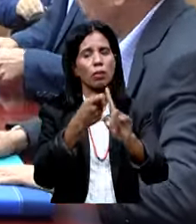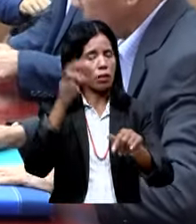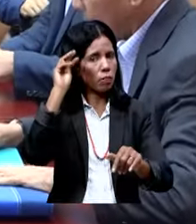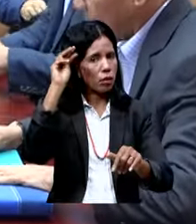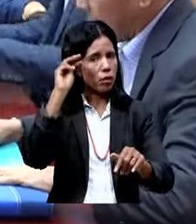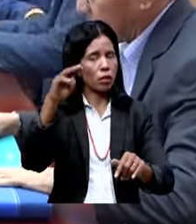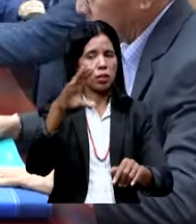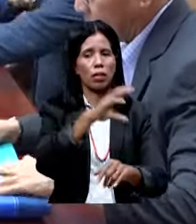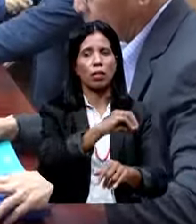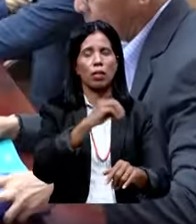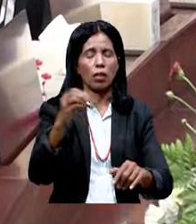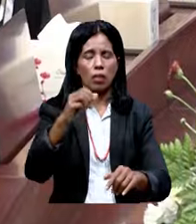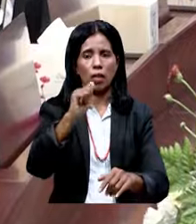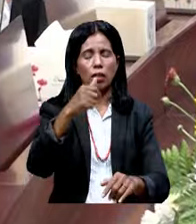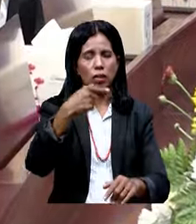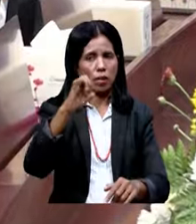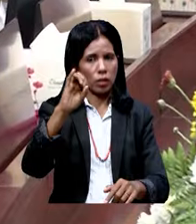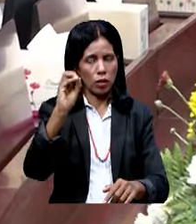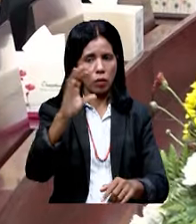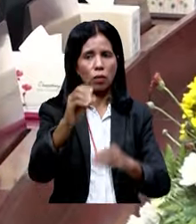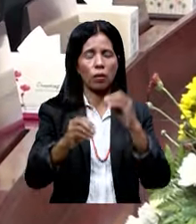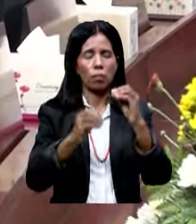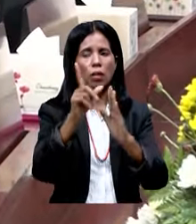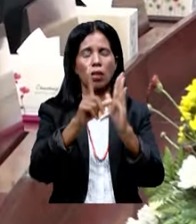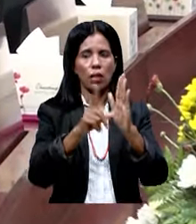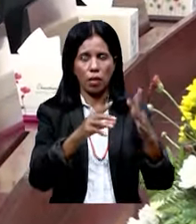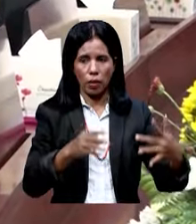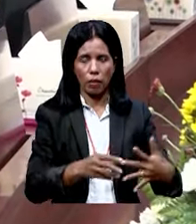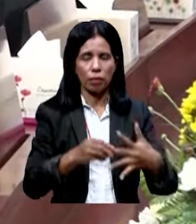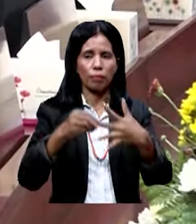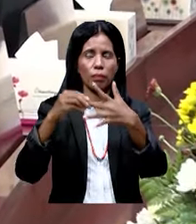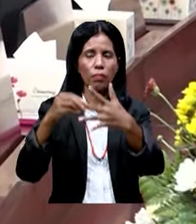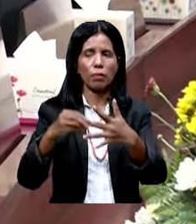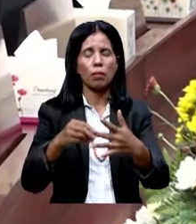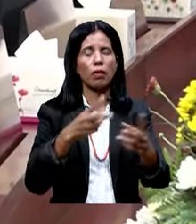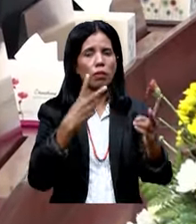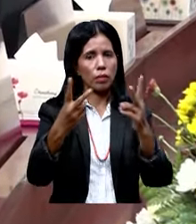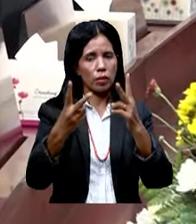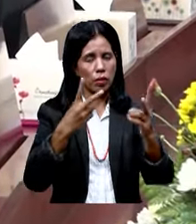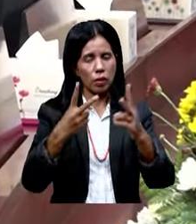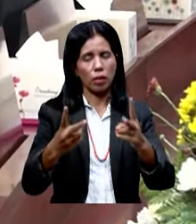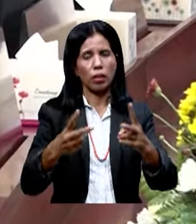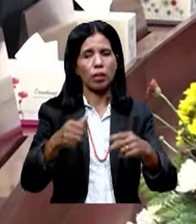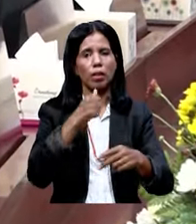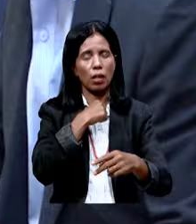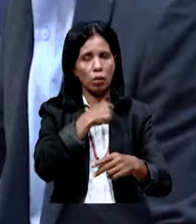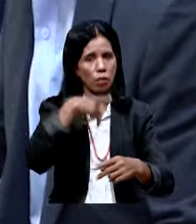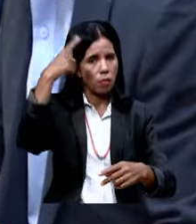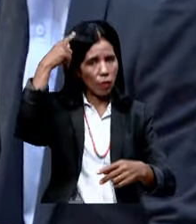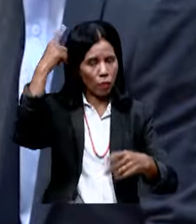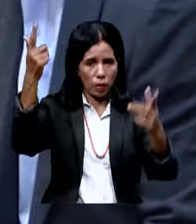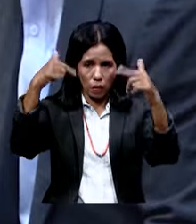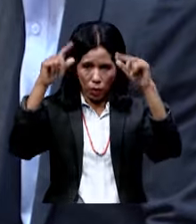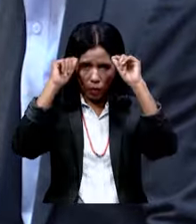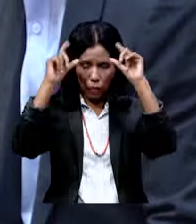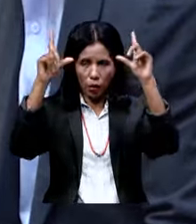Conselho Ministros, Agil Pereira, com a regime especial aprovisionamento da visita a Papa Francisco em Timor-Leste. Diploma